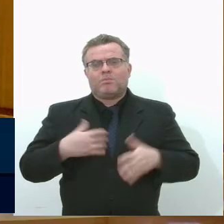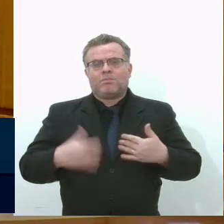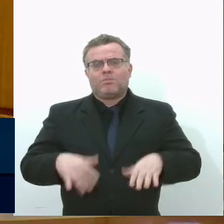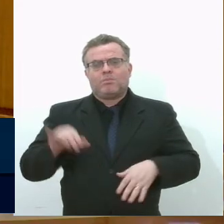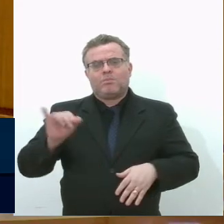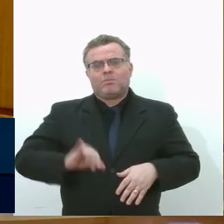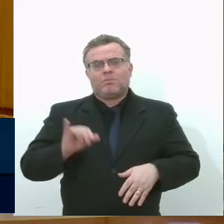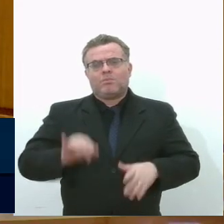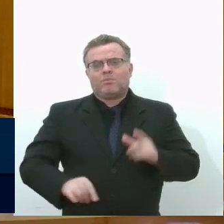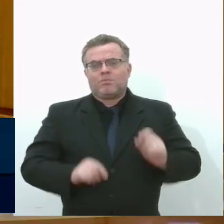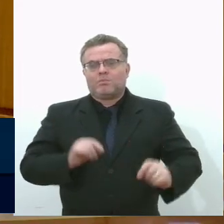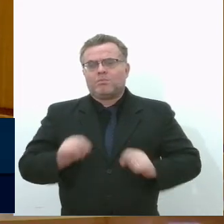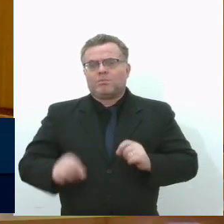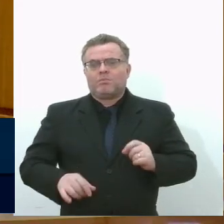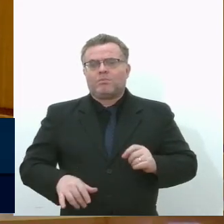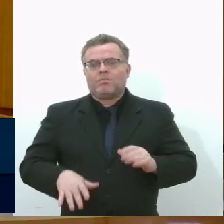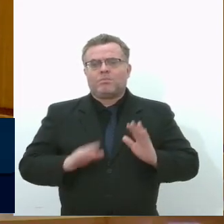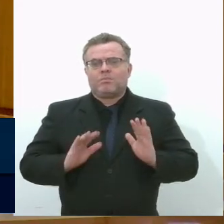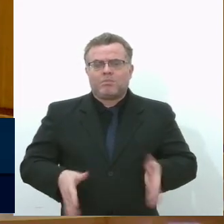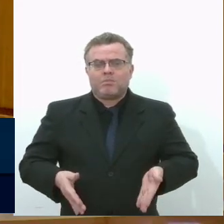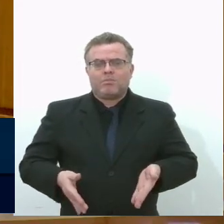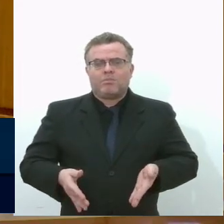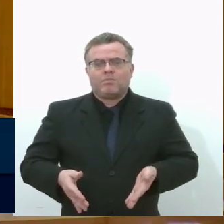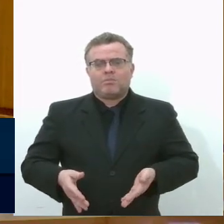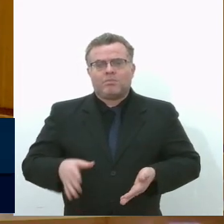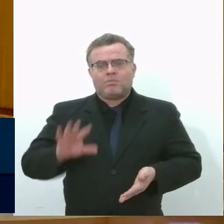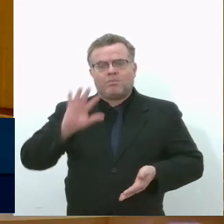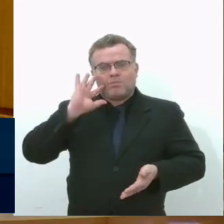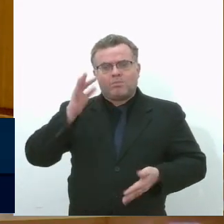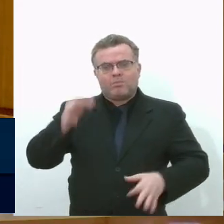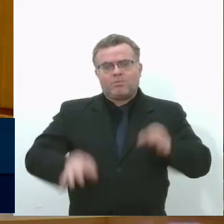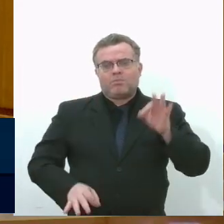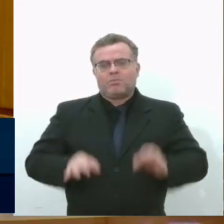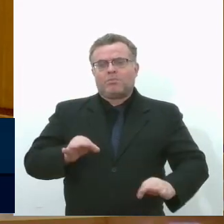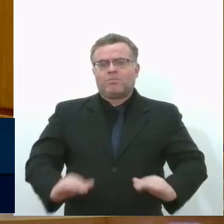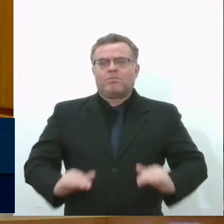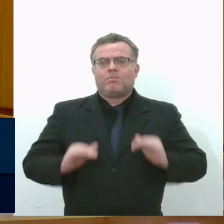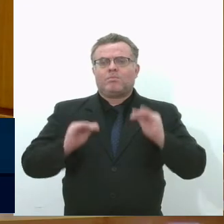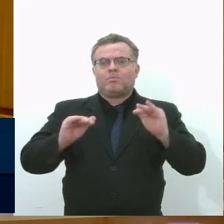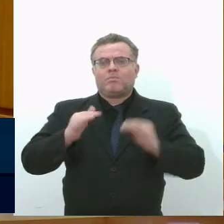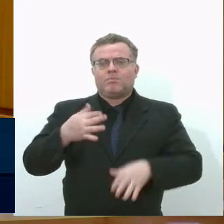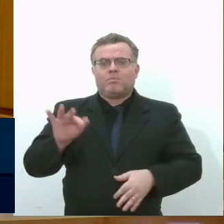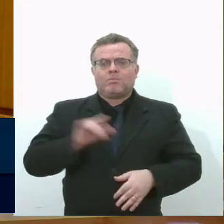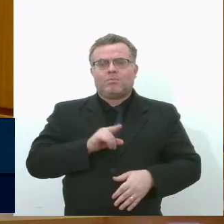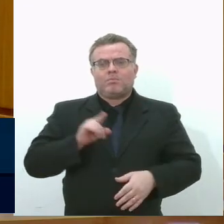já decidido pelo Supremo Tribunal Federal. A